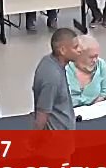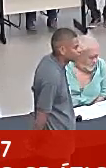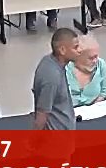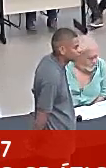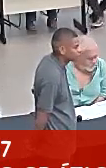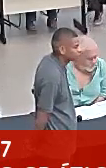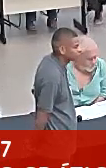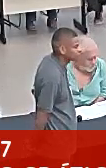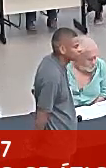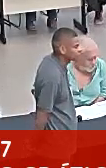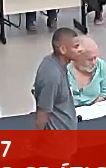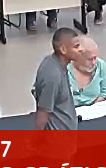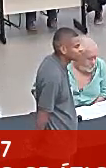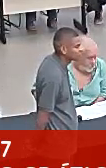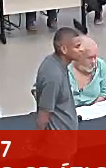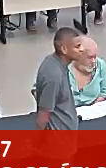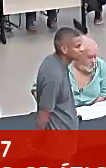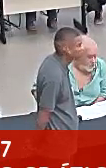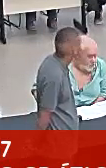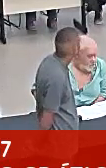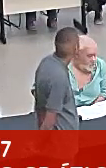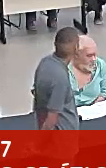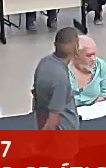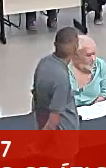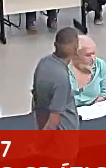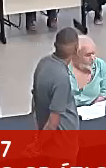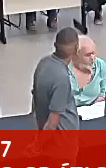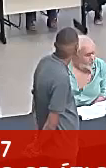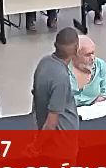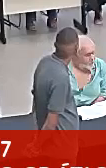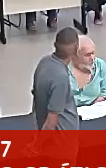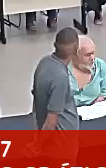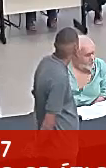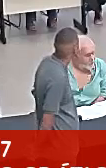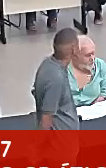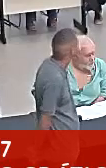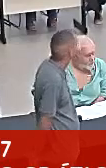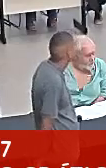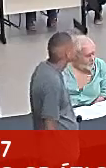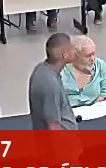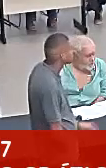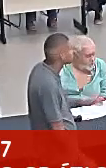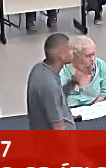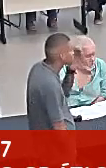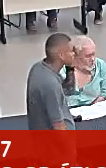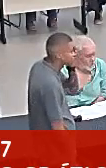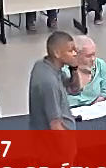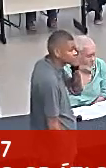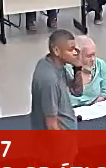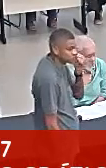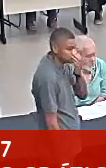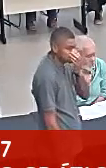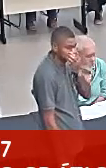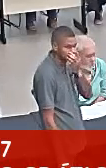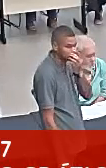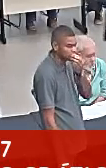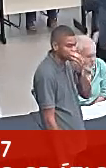do STJ já suspendeu a regulação essa regulação aí